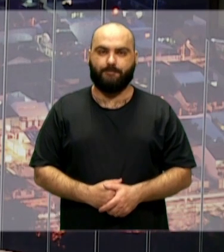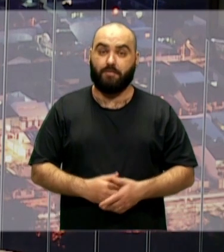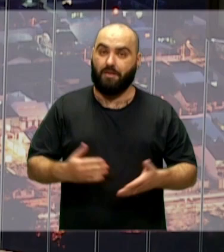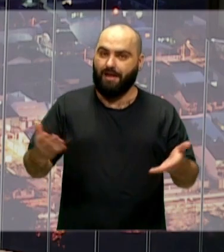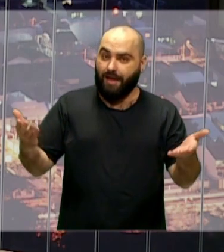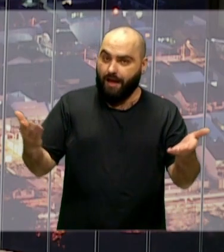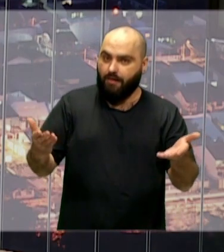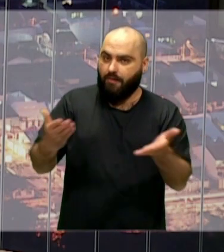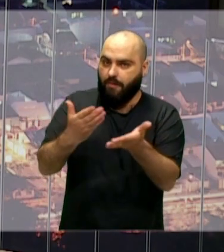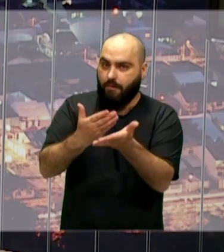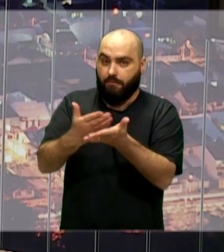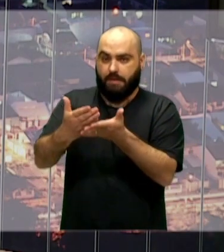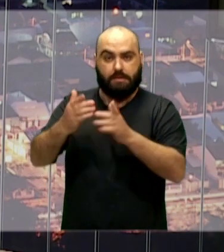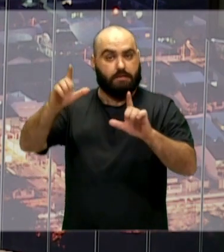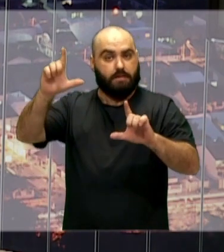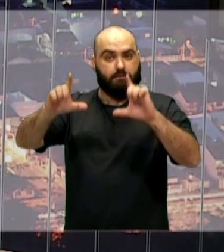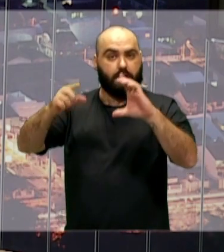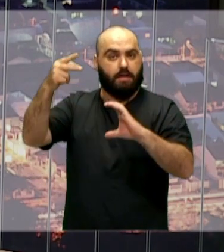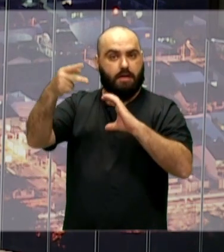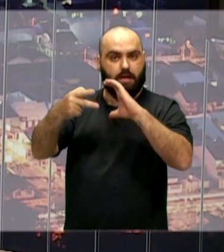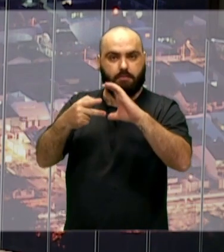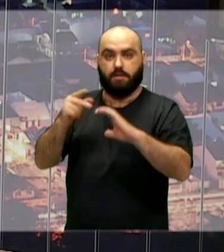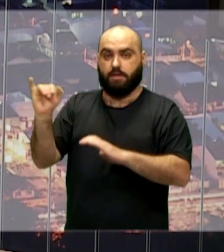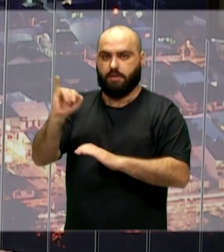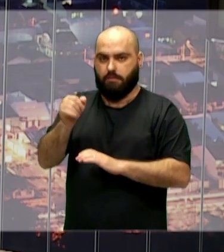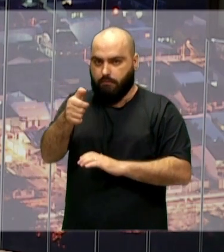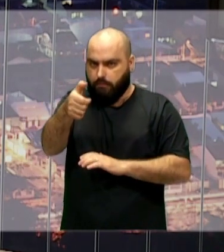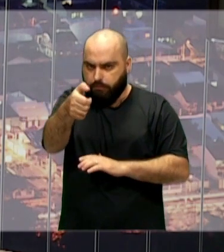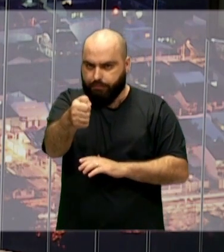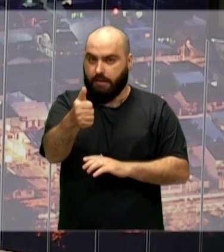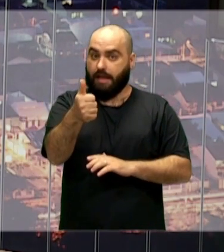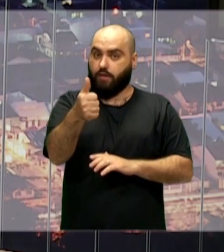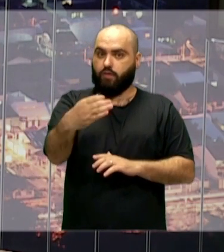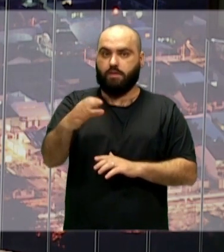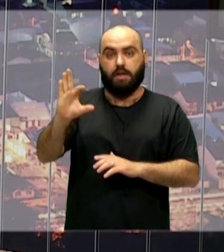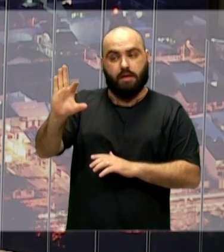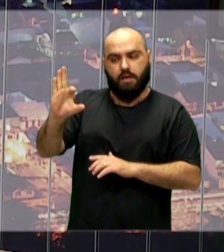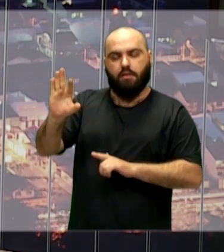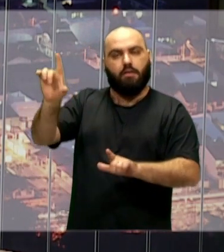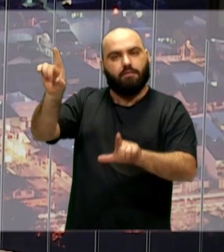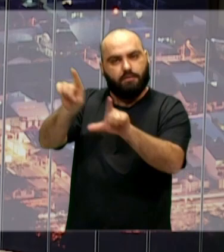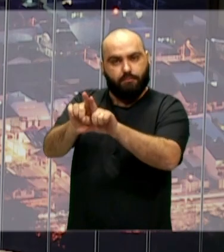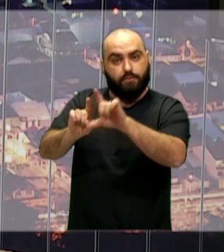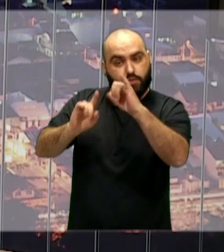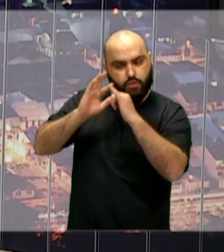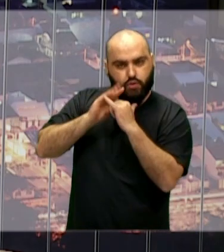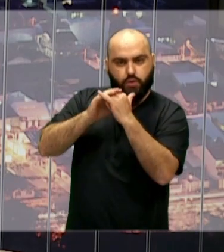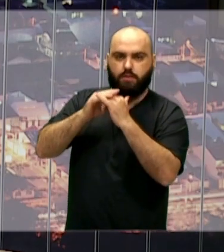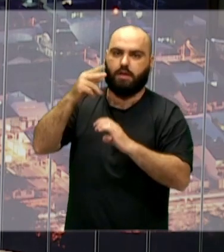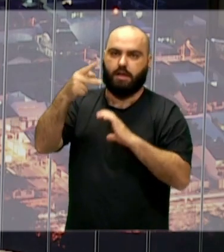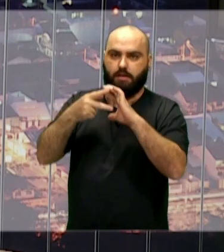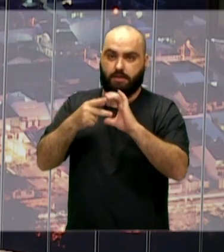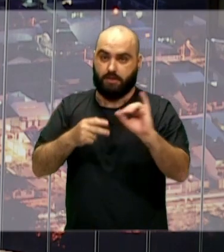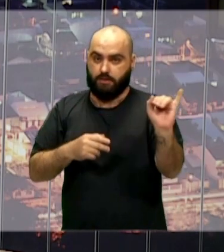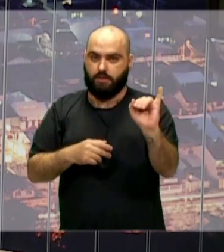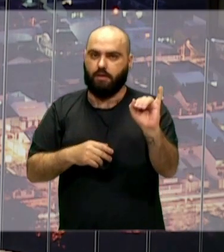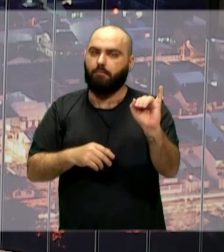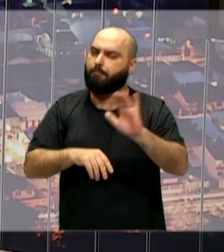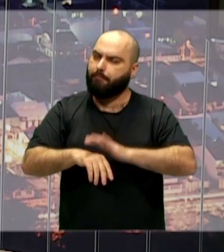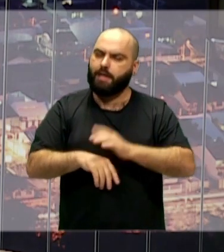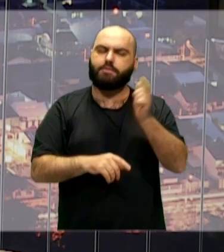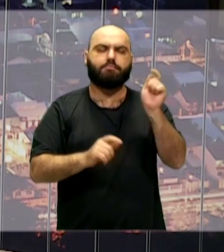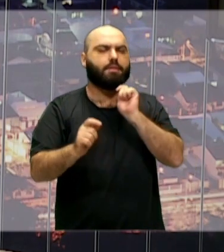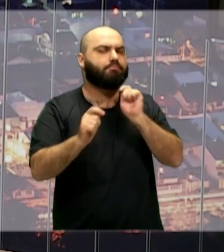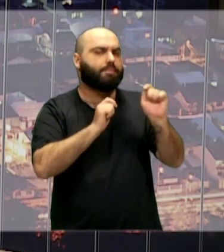Começa agora pela TV Câmara de Itajaí, no canal 14 da Claro e também no YouTube da Câmara de Vereadores de Itajaí, mais um Câmara